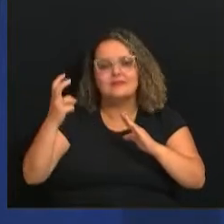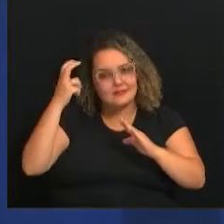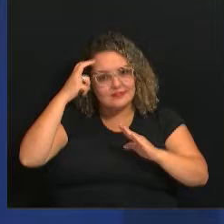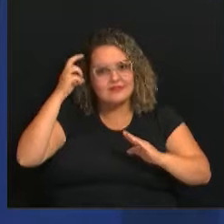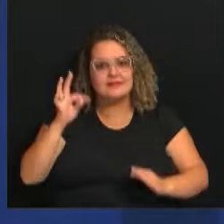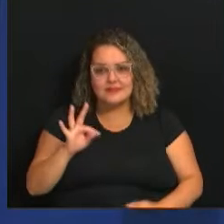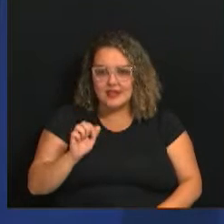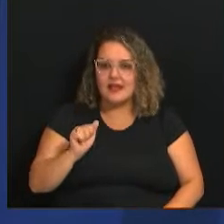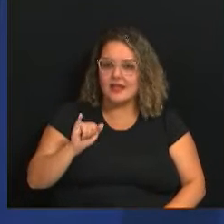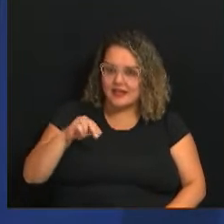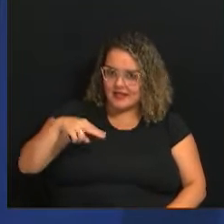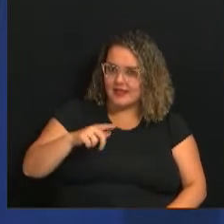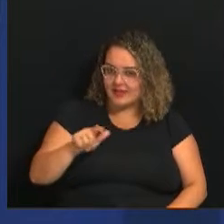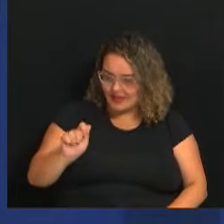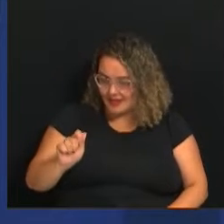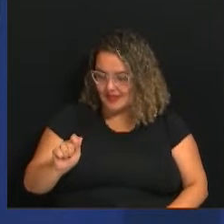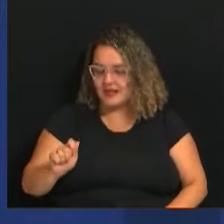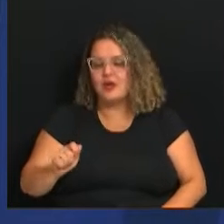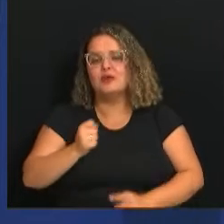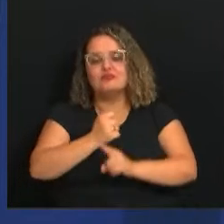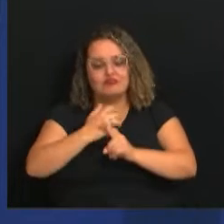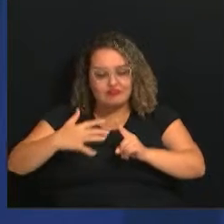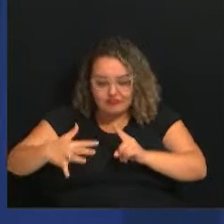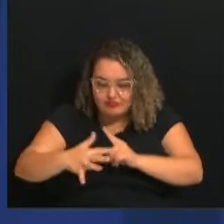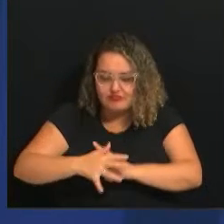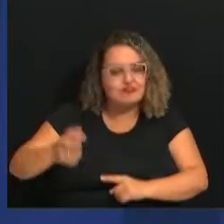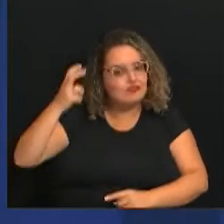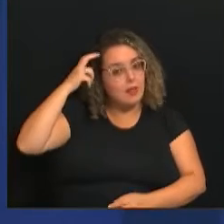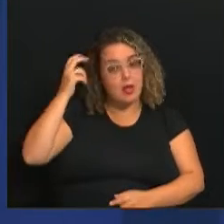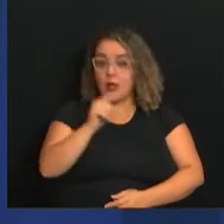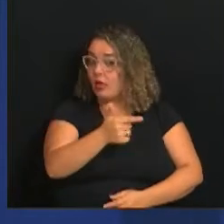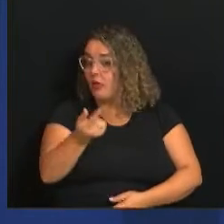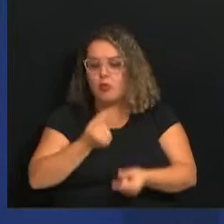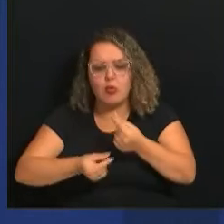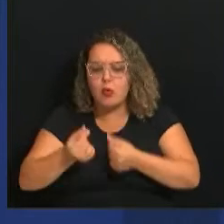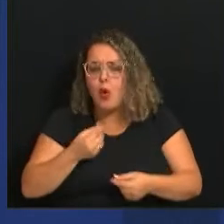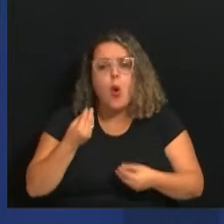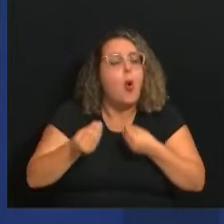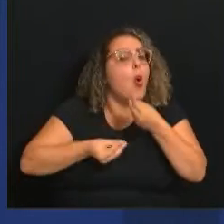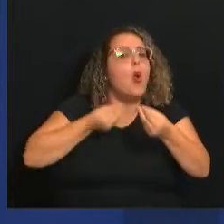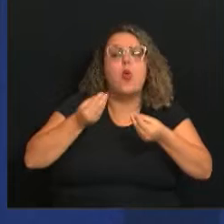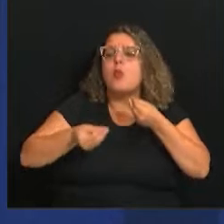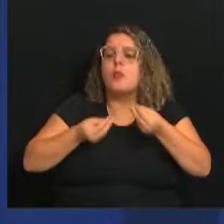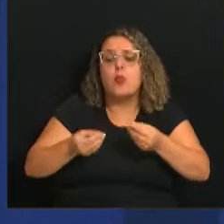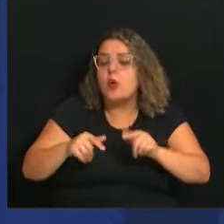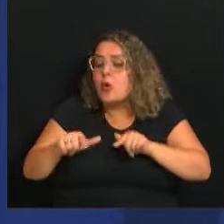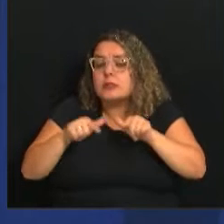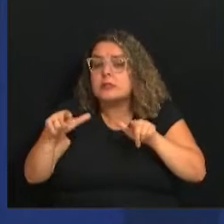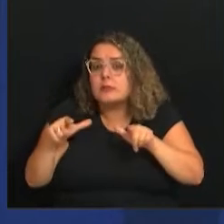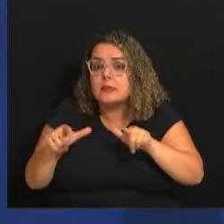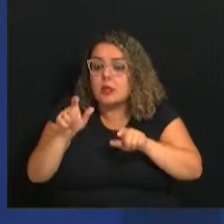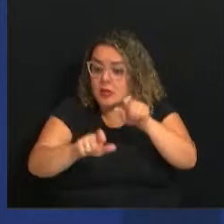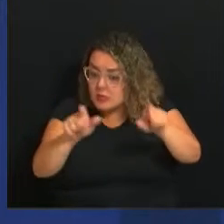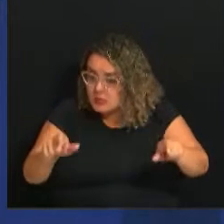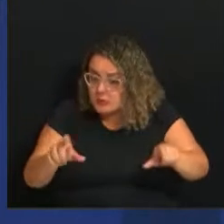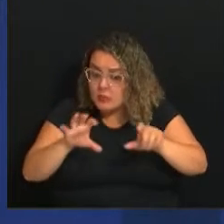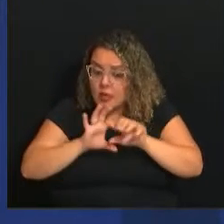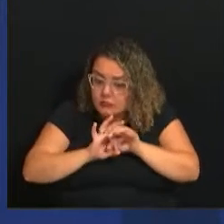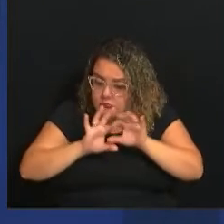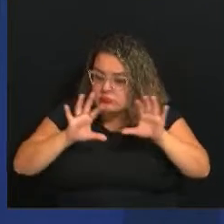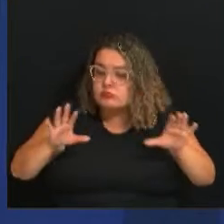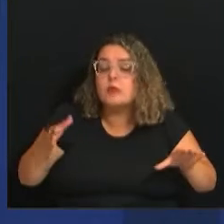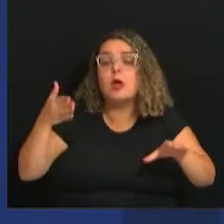gente também entrar nessa pauta assim da branquitude. Nós costumamos falar de negritude porque a gente defende as causas do povo afrodescendente no